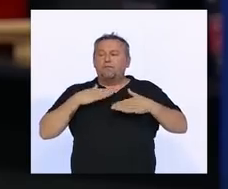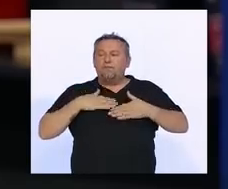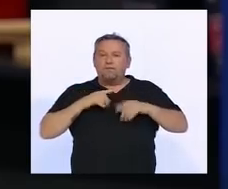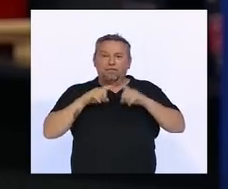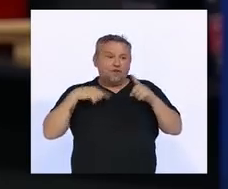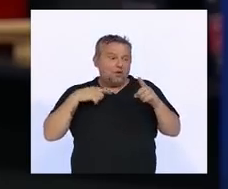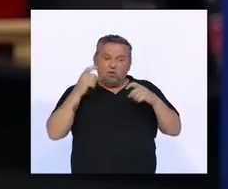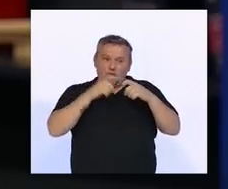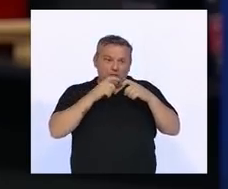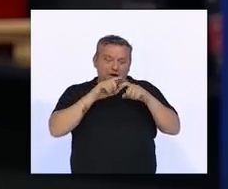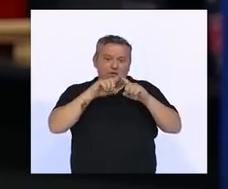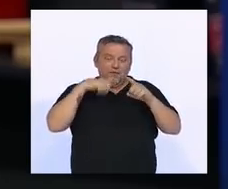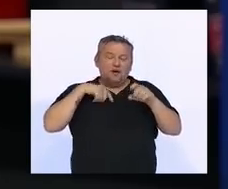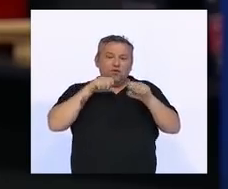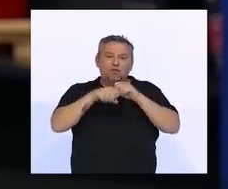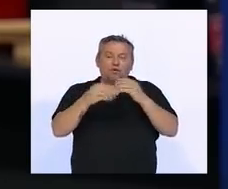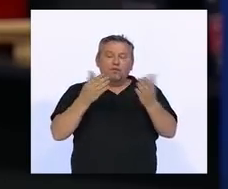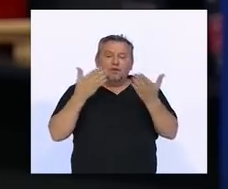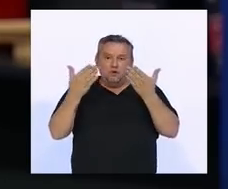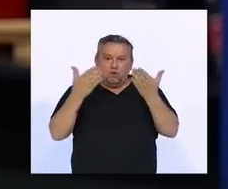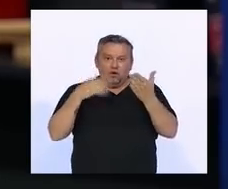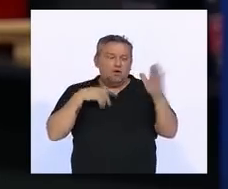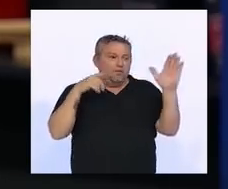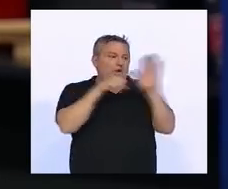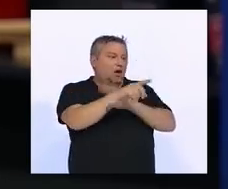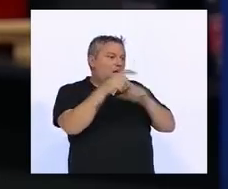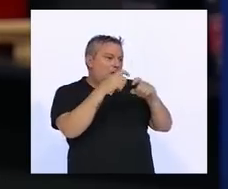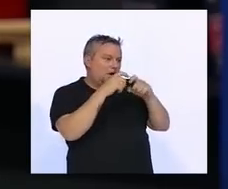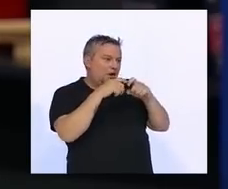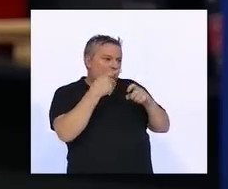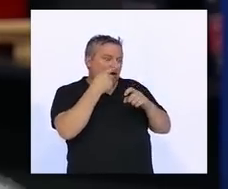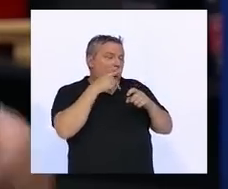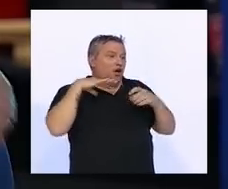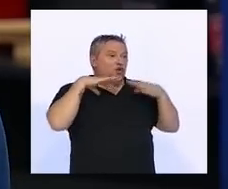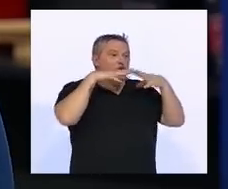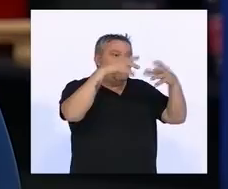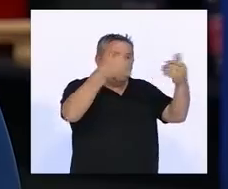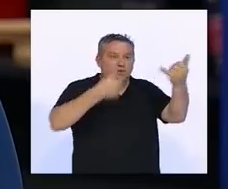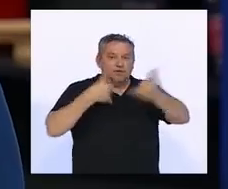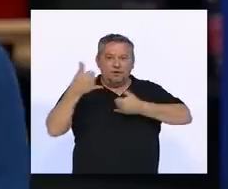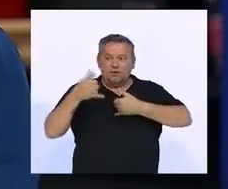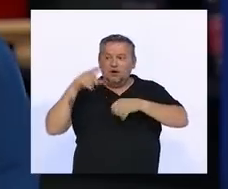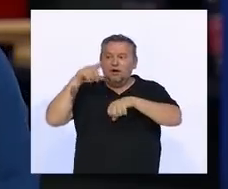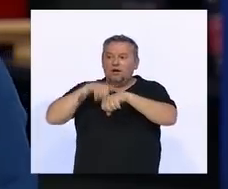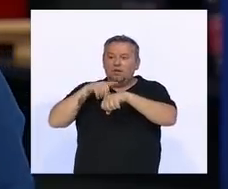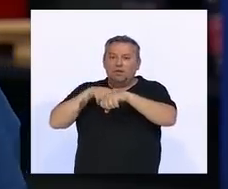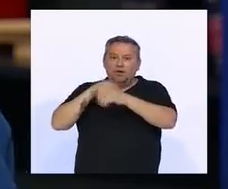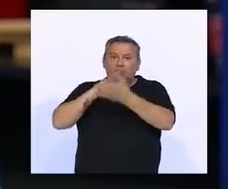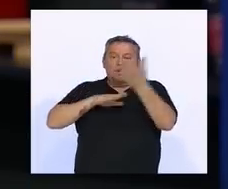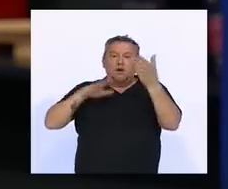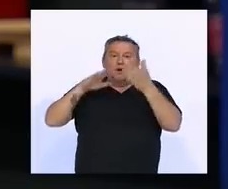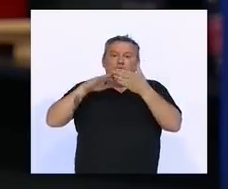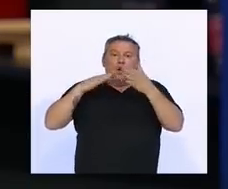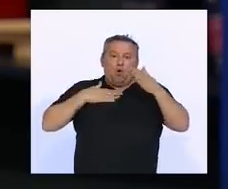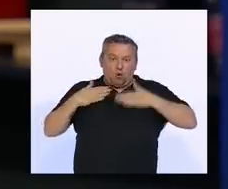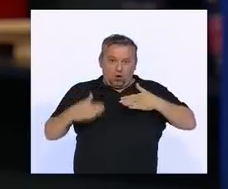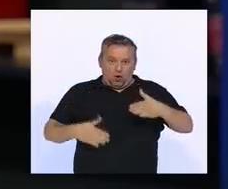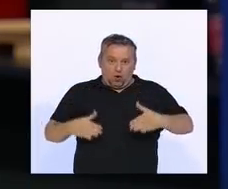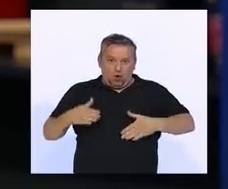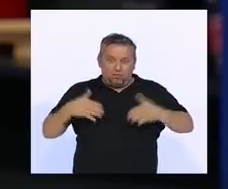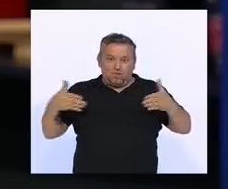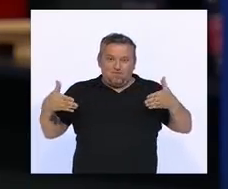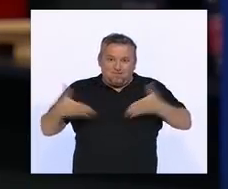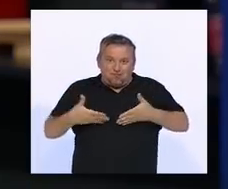sou psicóloga, mas eu fui conversar com os médicos e todos foram unânimes em dizer, naquele momento, toda a circulação está concentrada